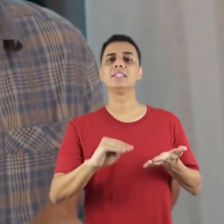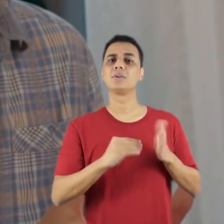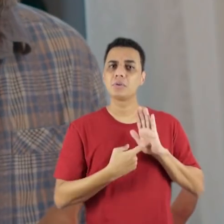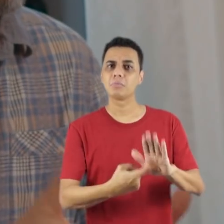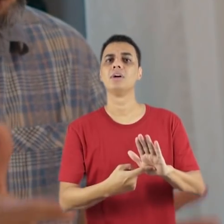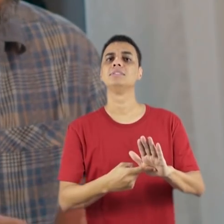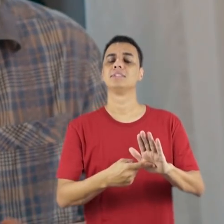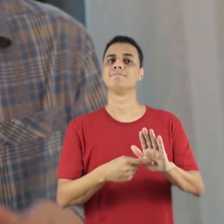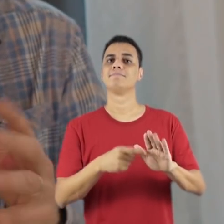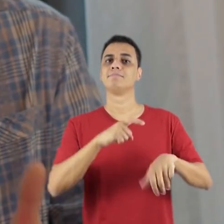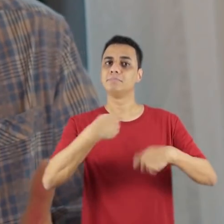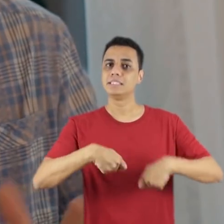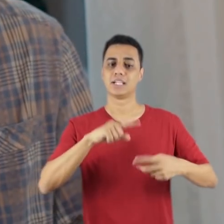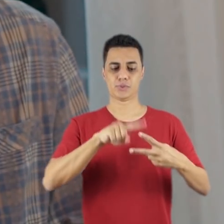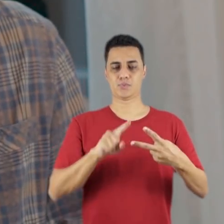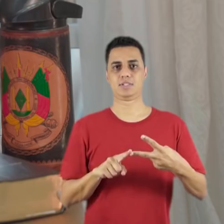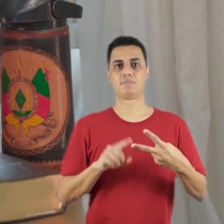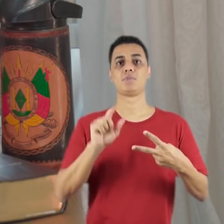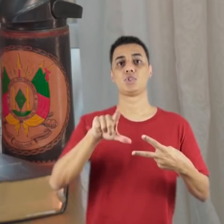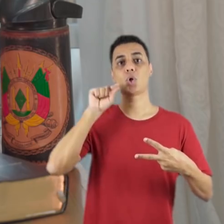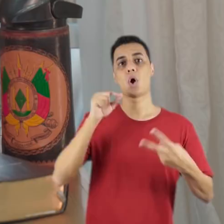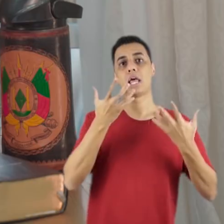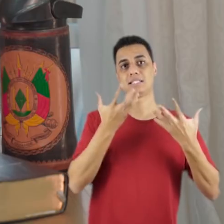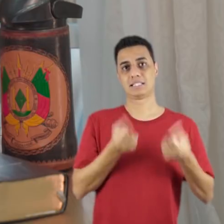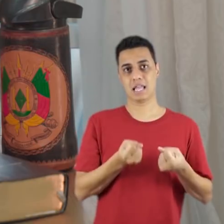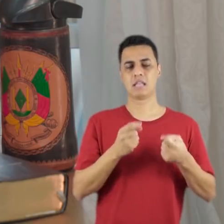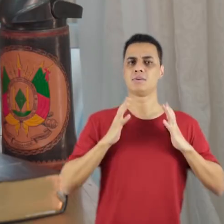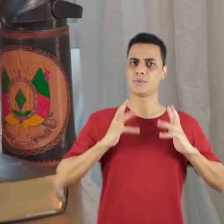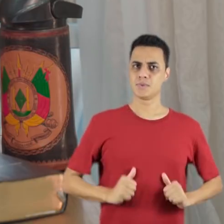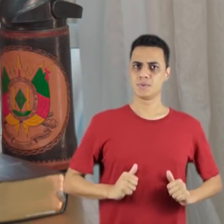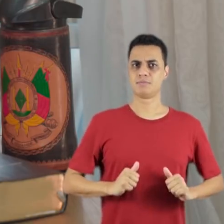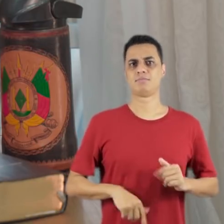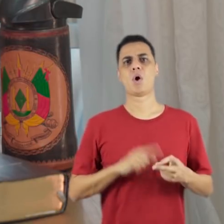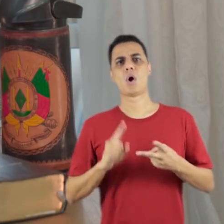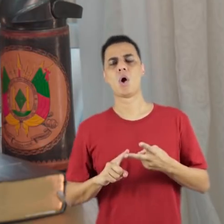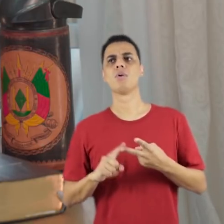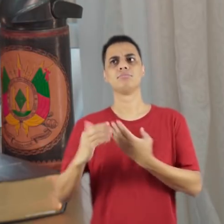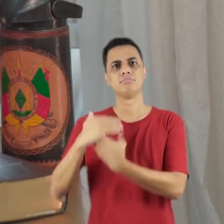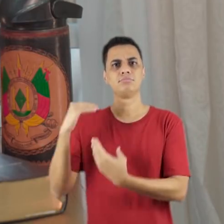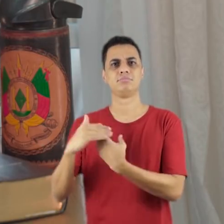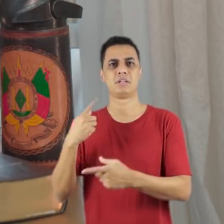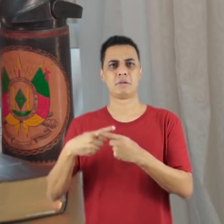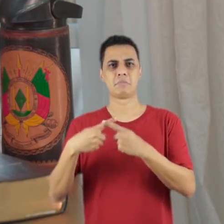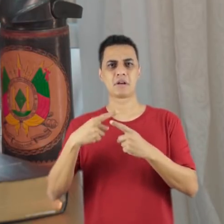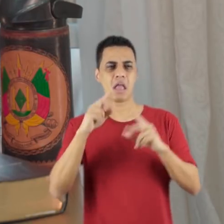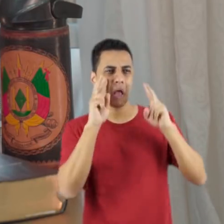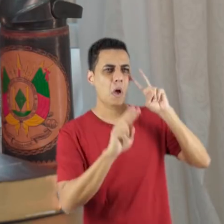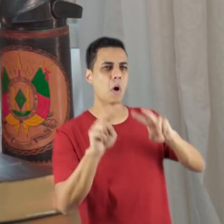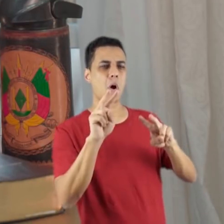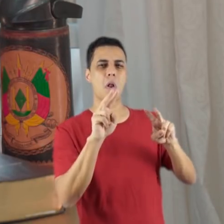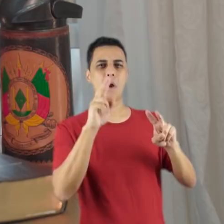a justificação ou o acolhimento a esse alerta. Olhos arrogantes são altivos, são julgadores, são egoístas e, assim como